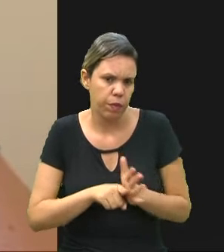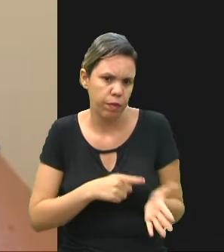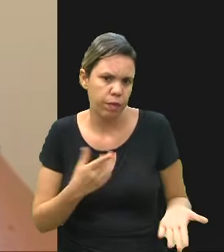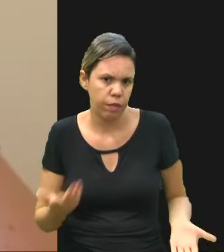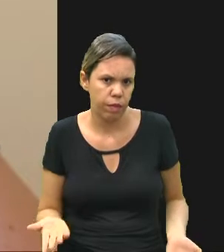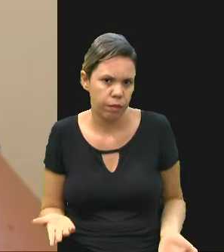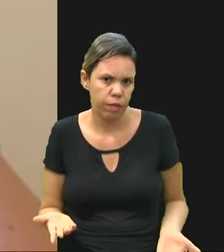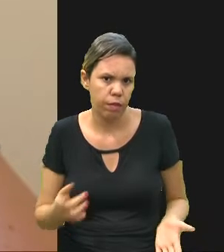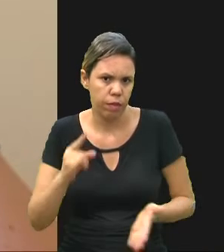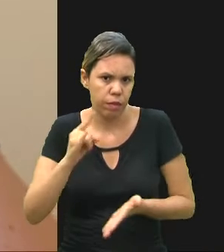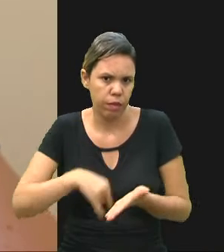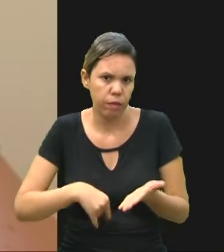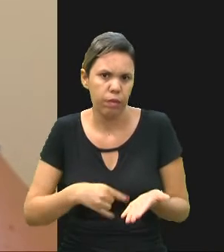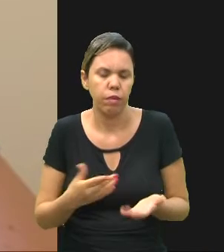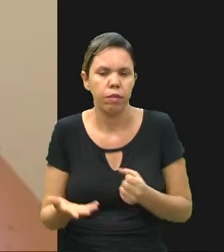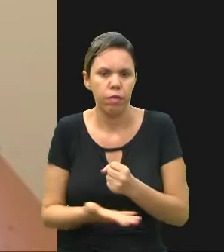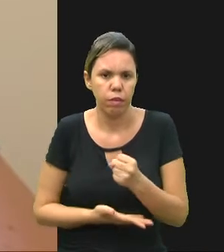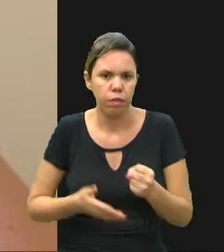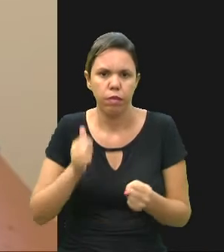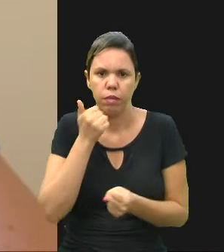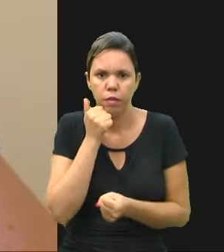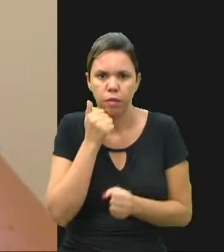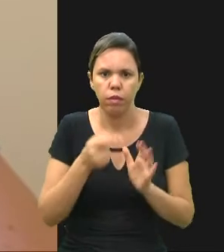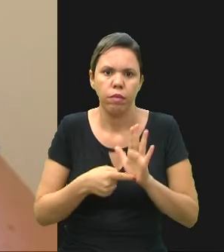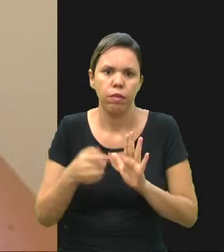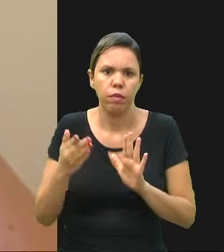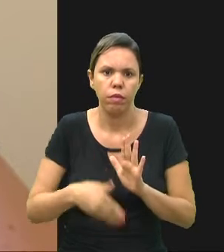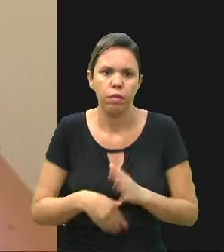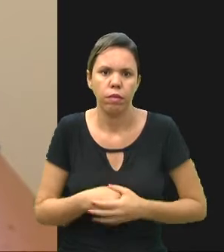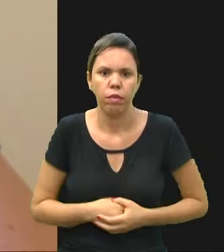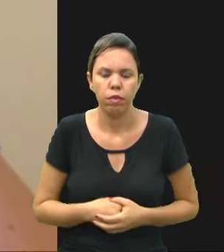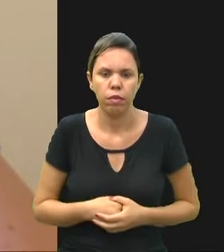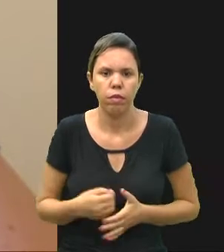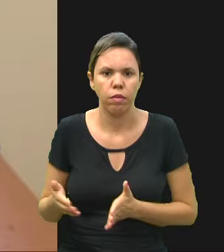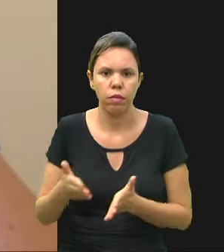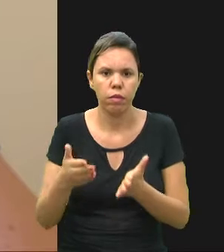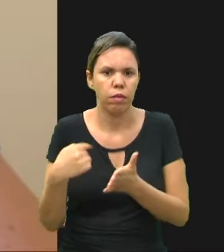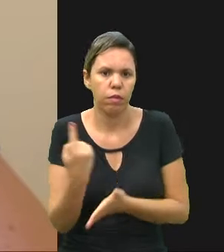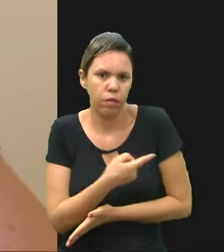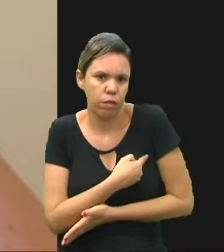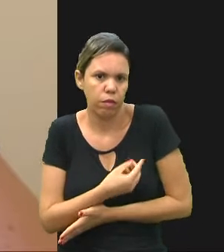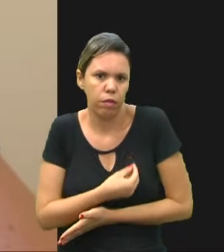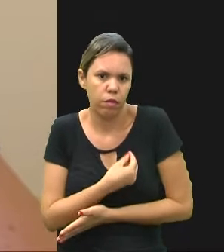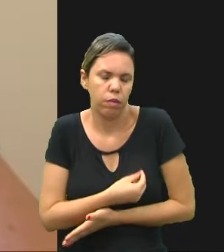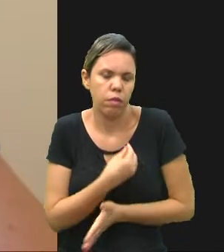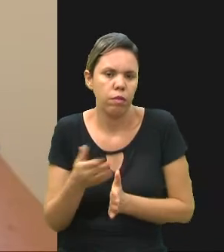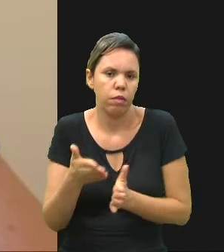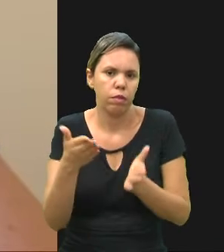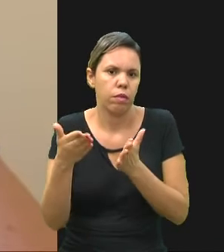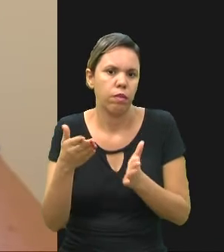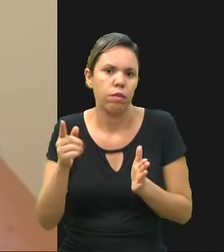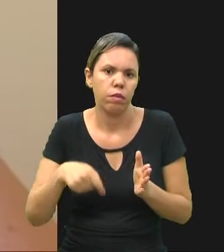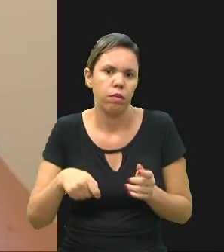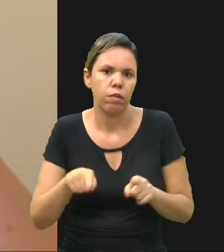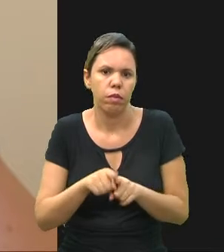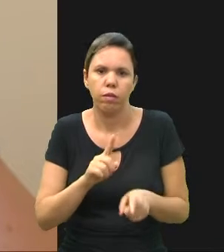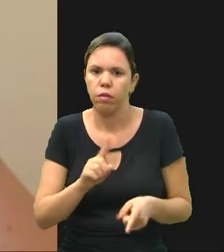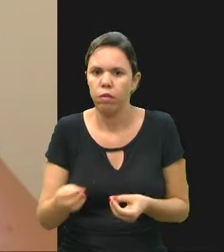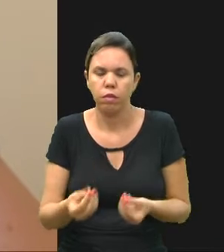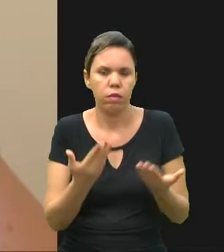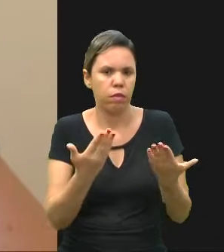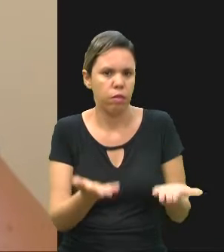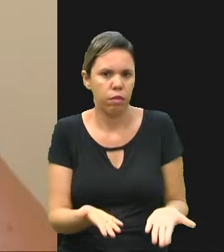estudo, mais um documento com base científica que mostra que o caminho que nós estamos trilhando provavelmente não